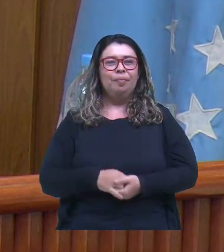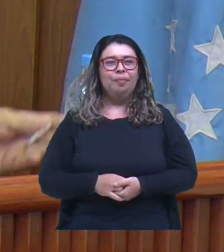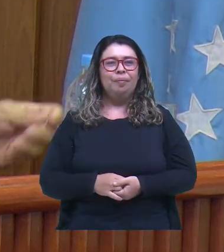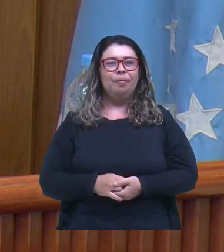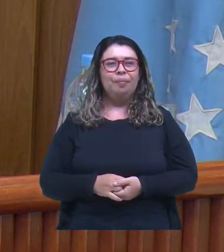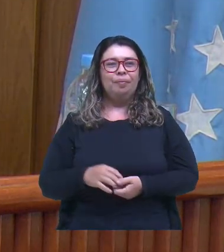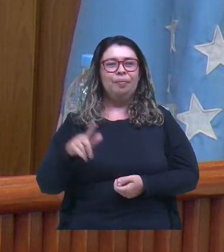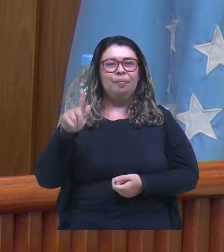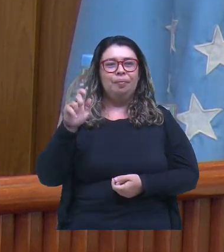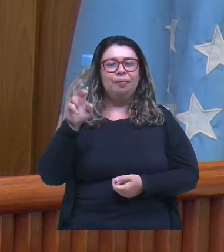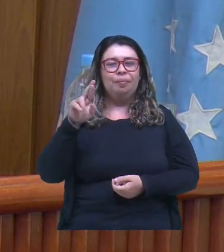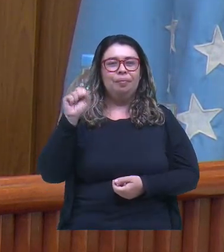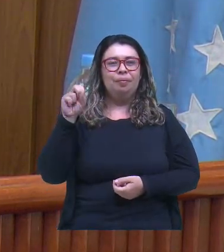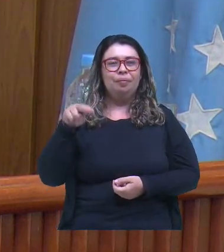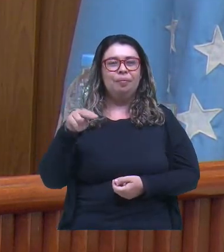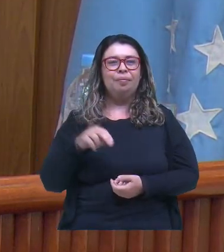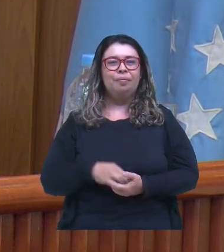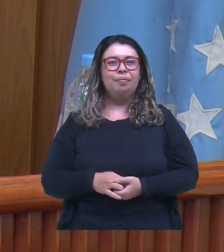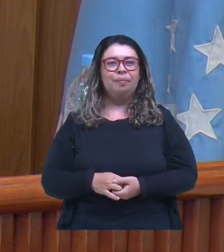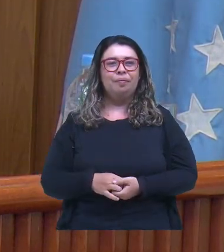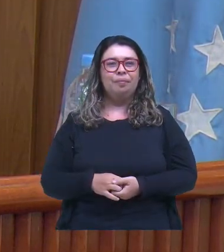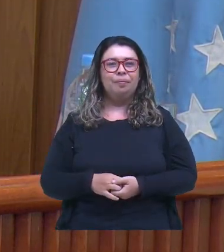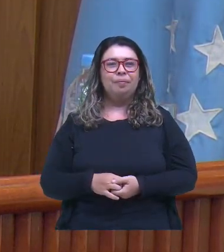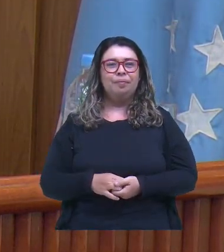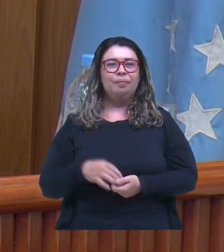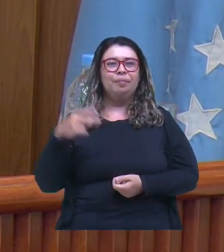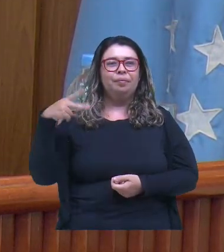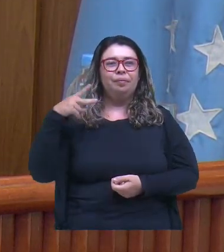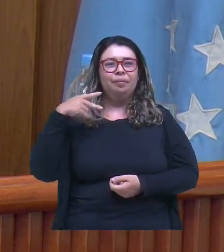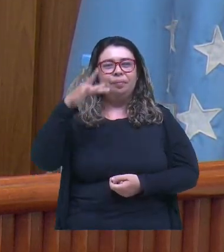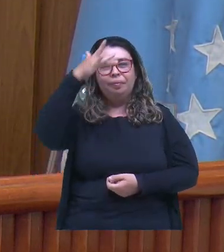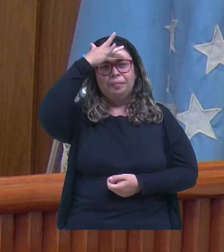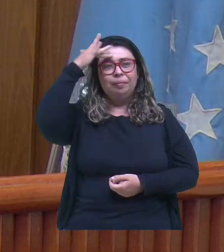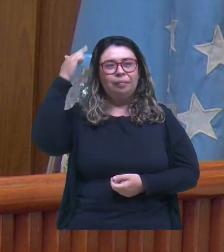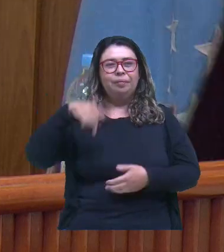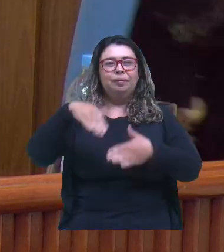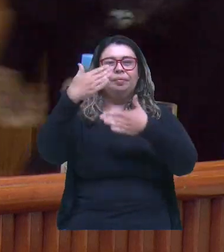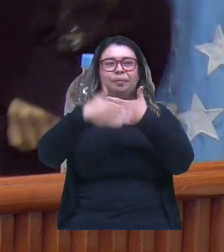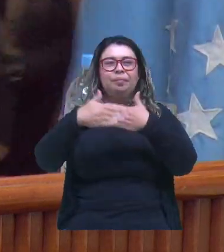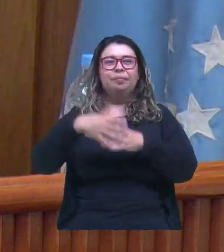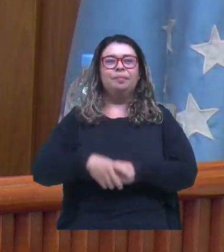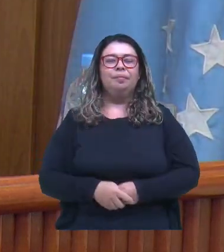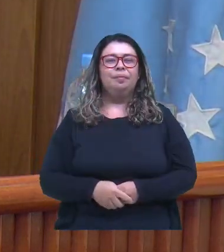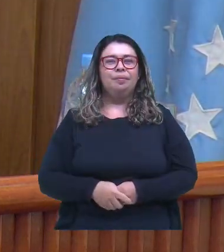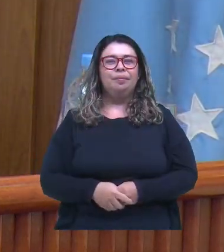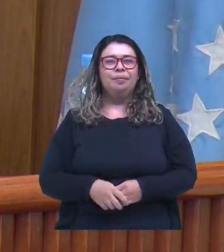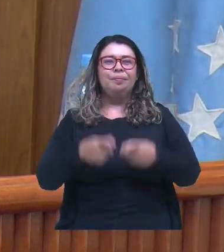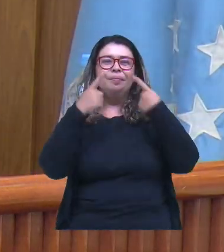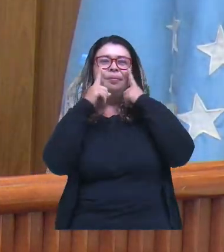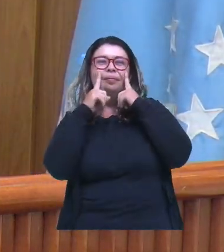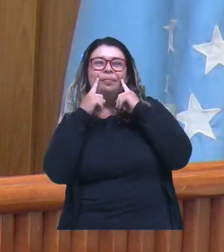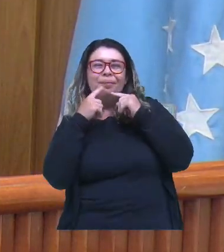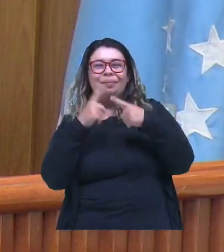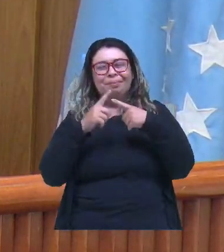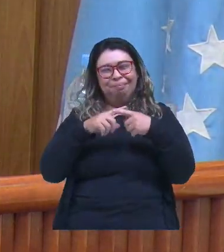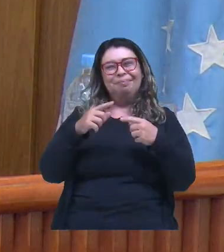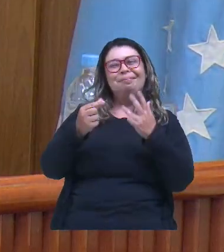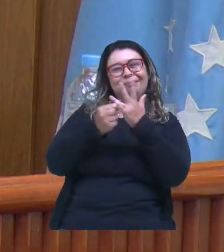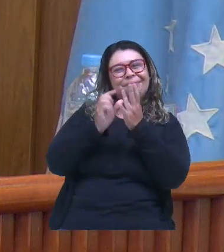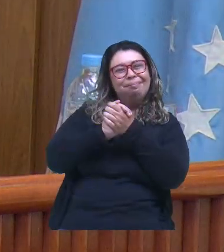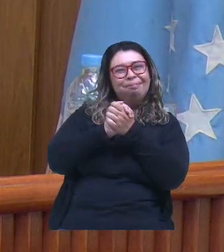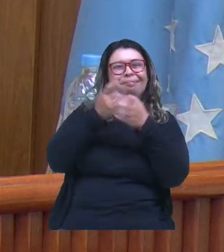amigo, comandante, demais, vereadores, público aqui presente. Se eu chorar é porque a minha esposa está chorando ali.